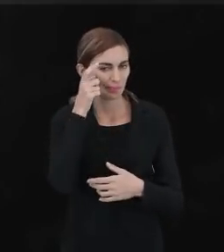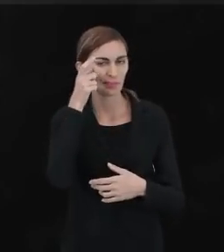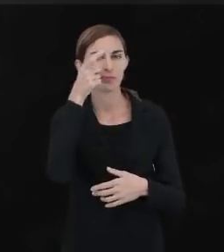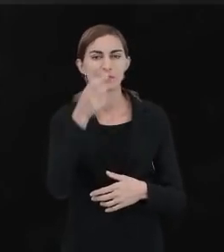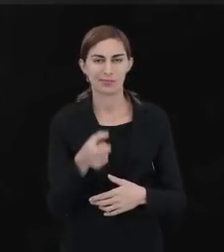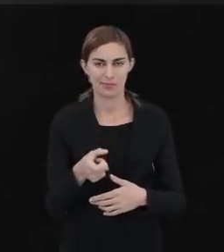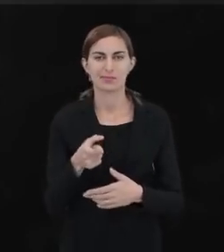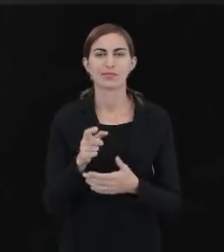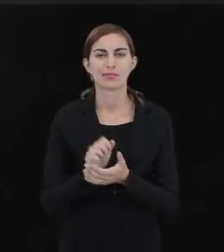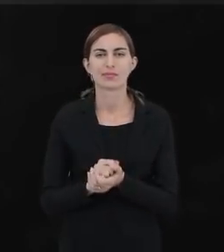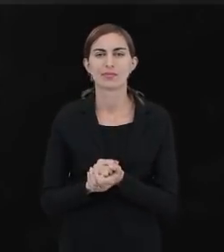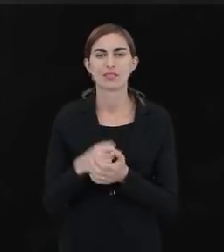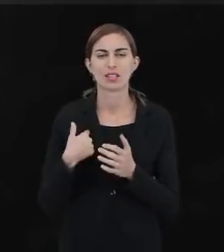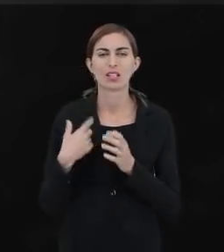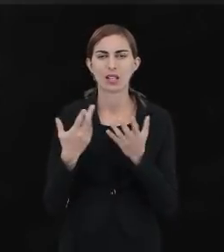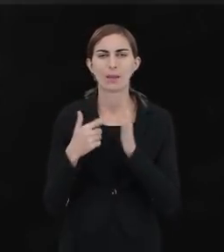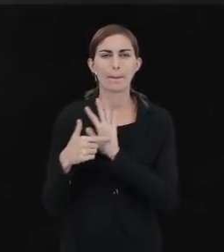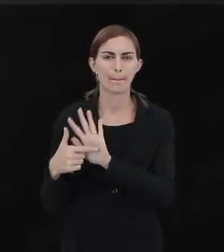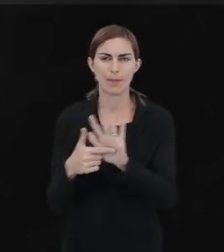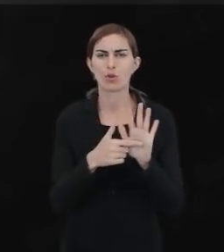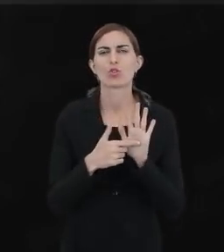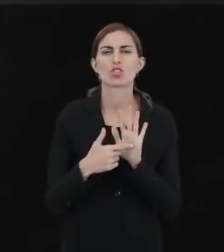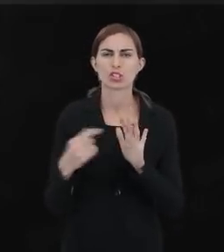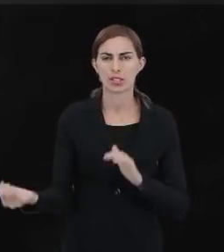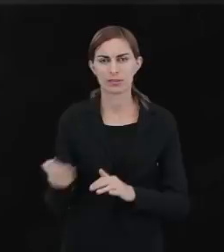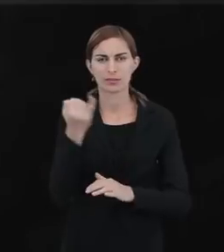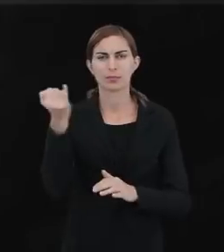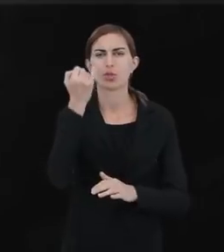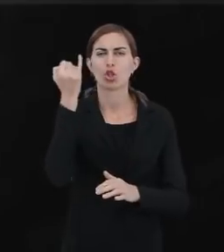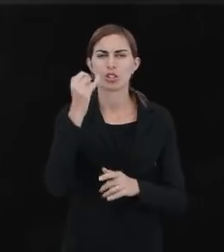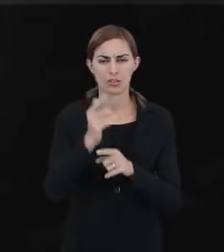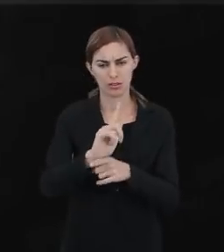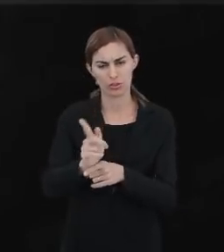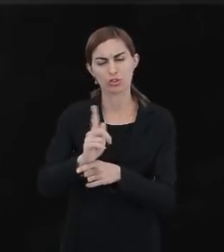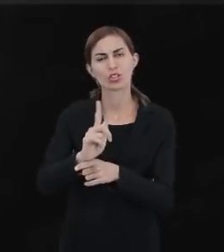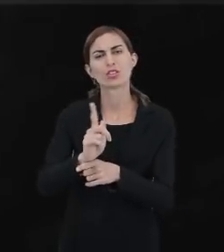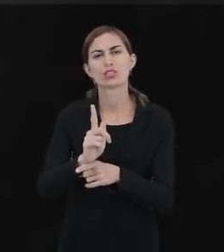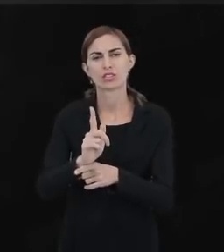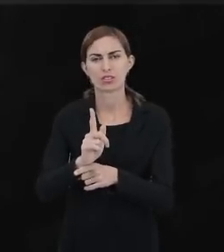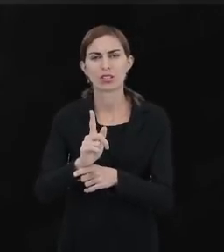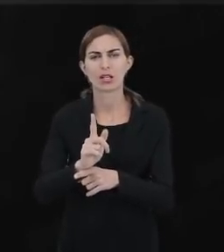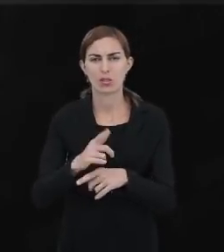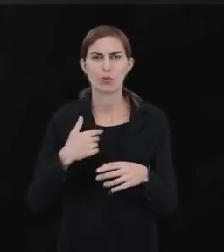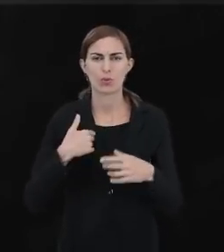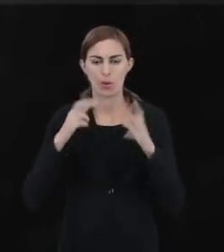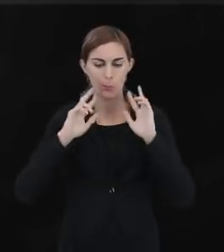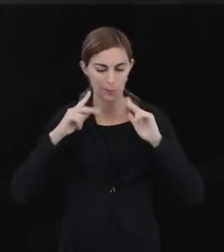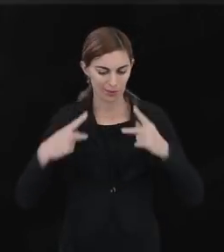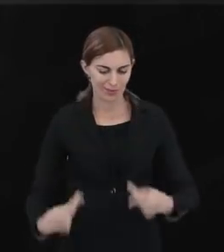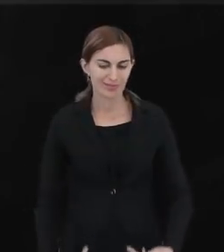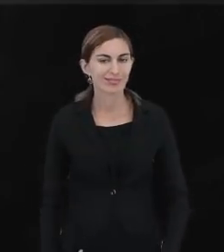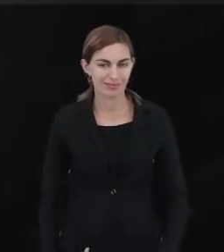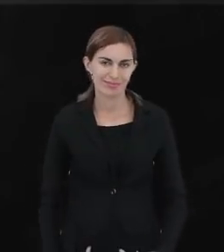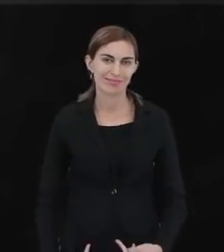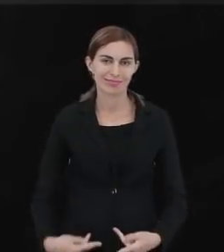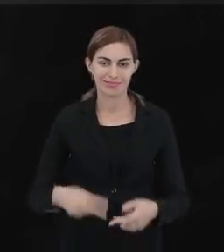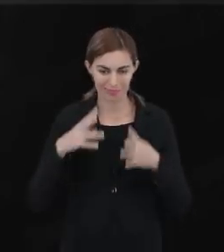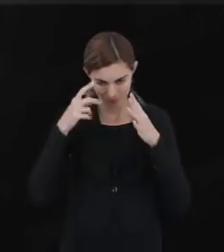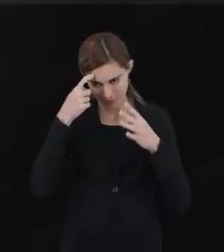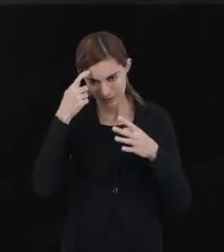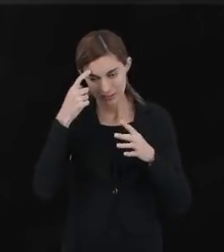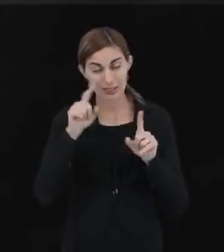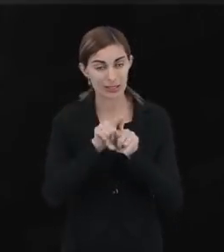é ficou destacado aqui que é o importante na gestão é o elemento humano ea dimensão